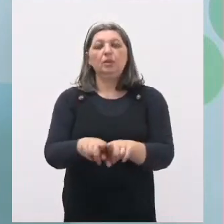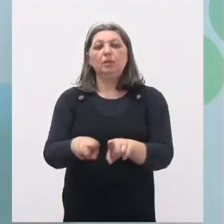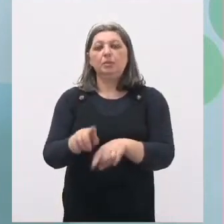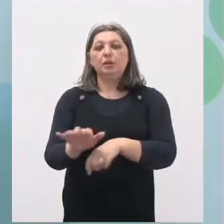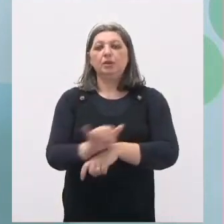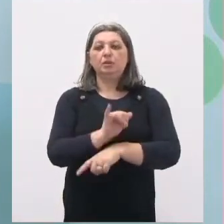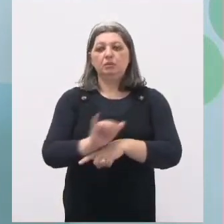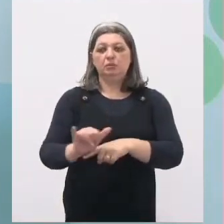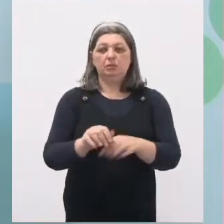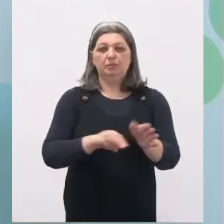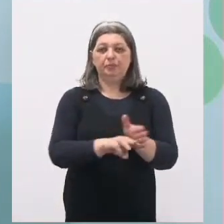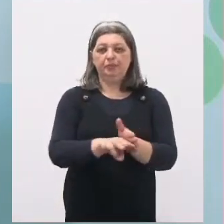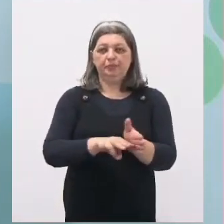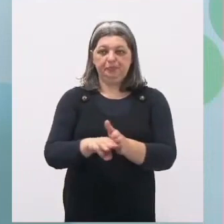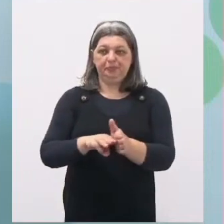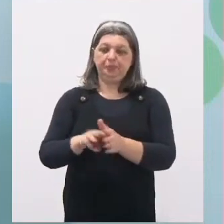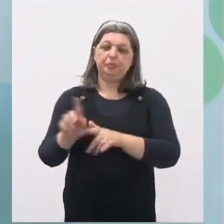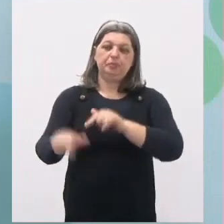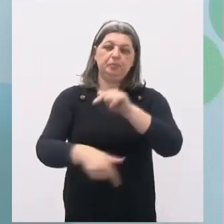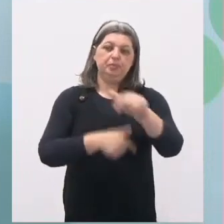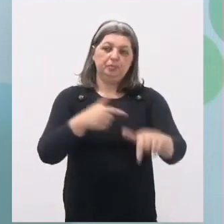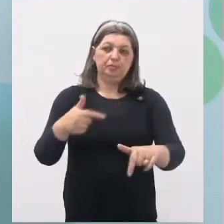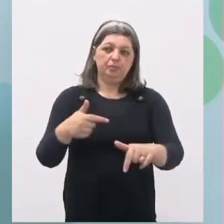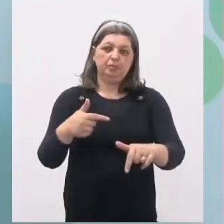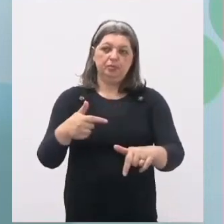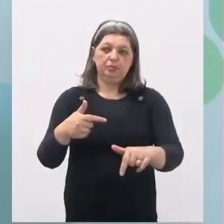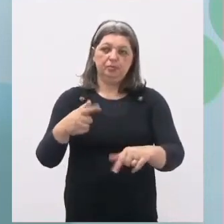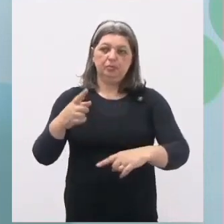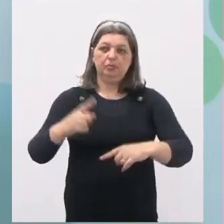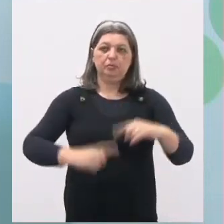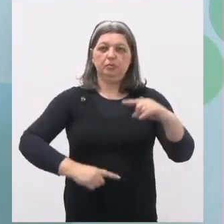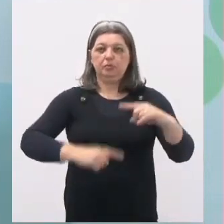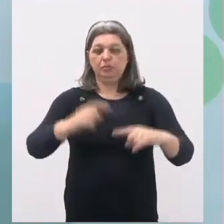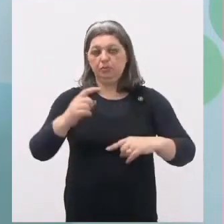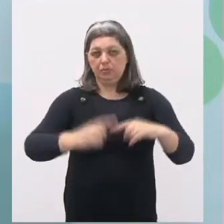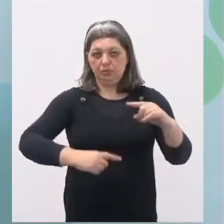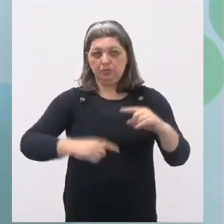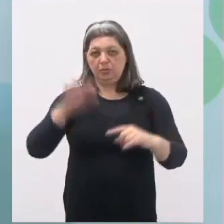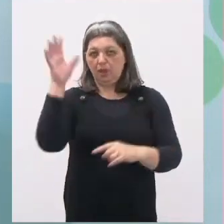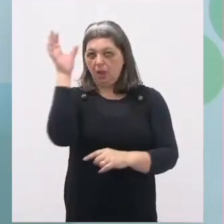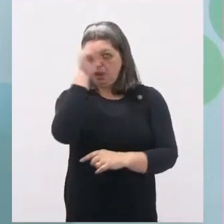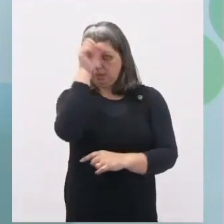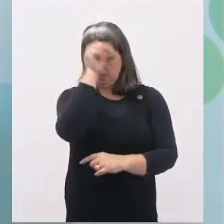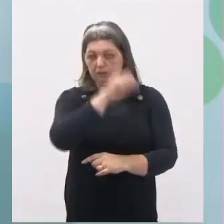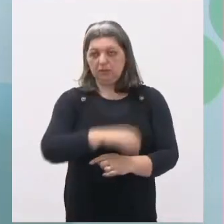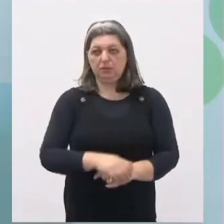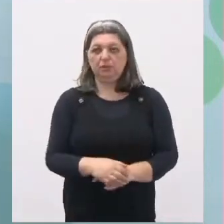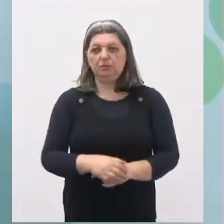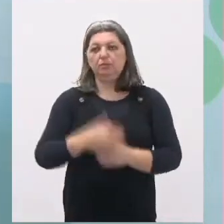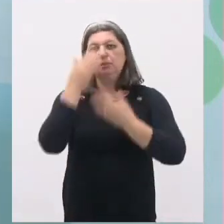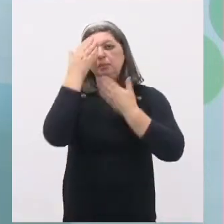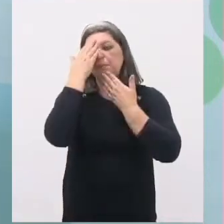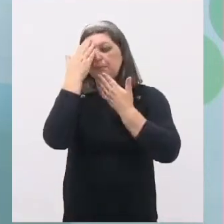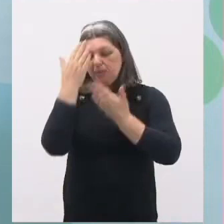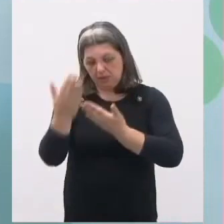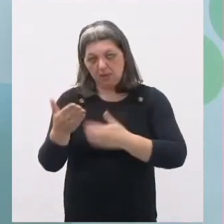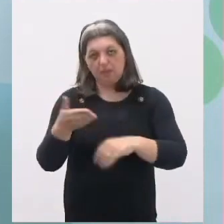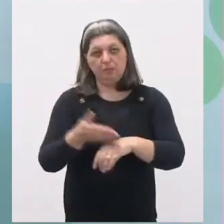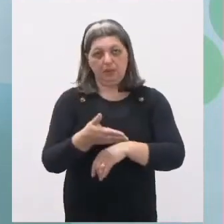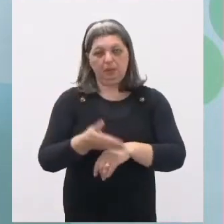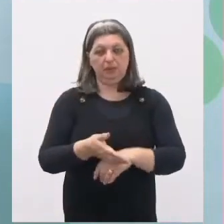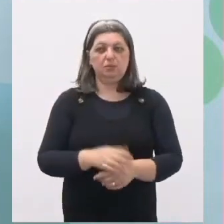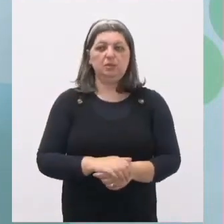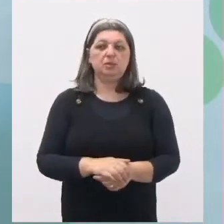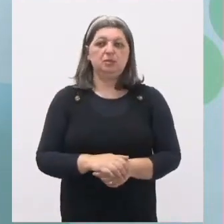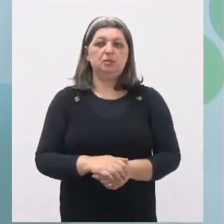e metodologias para trabalhar determinado objeto de aprendizagem. Obrigado, Bruno, pelas suas considerações. E no canal